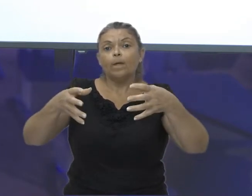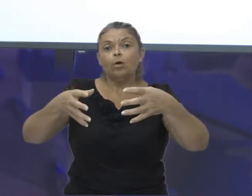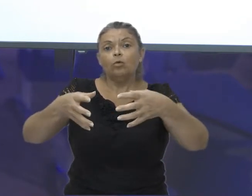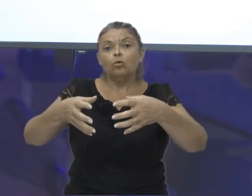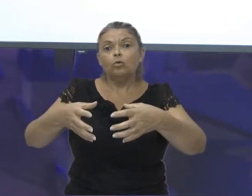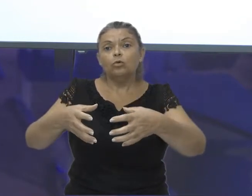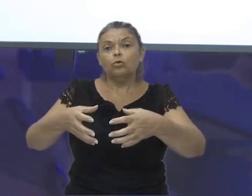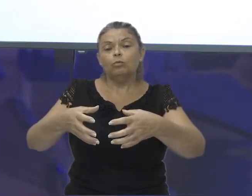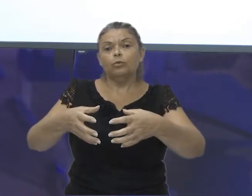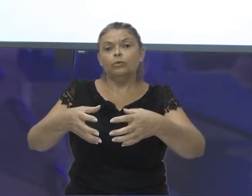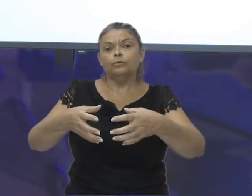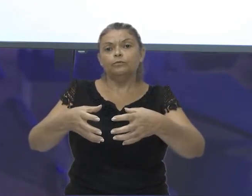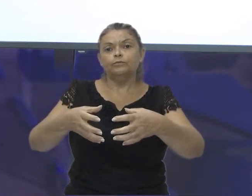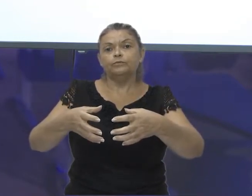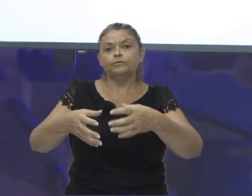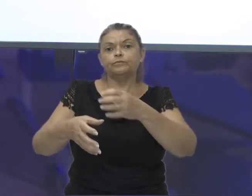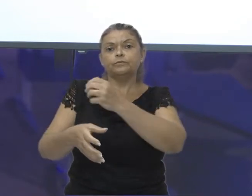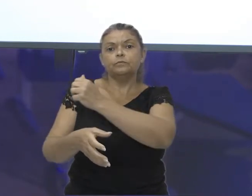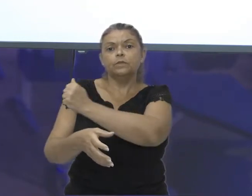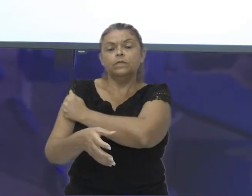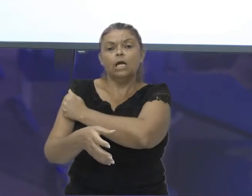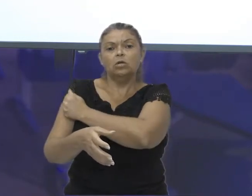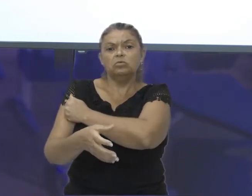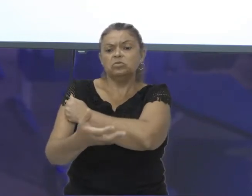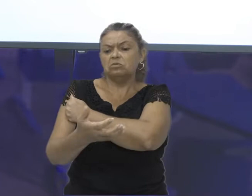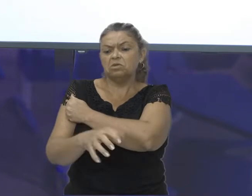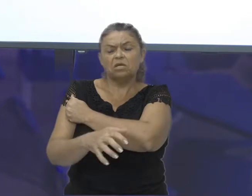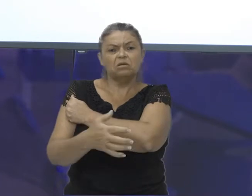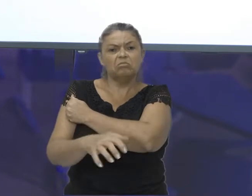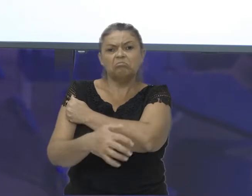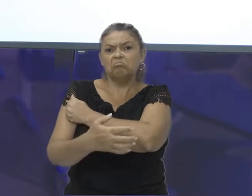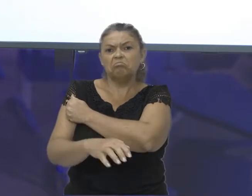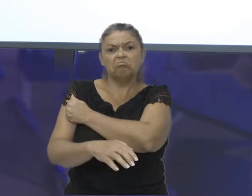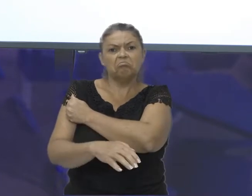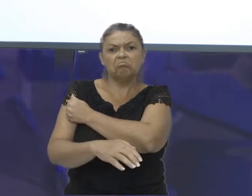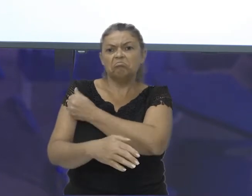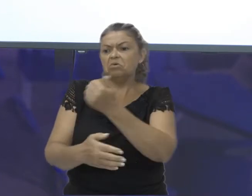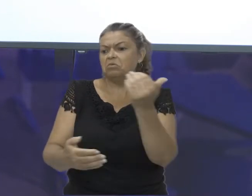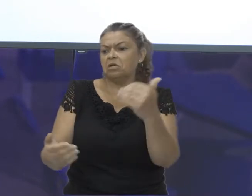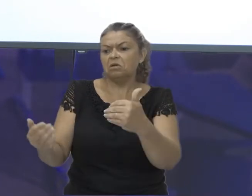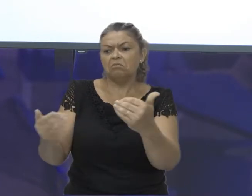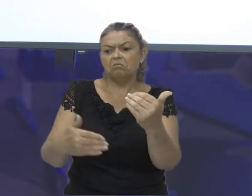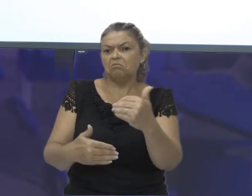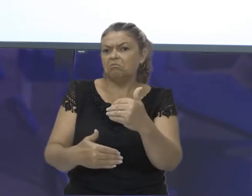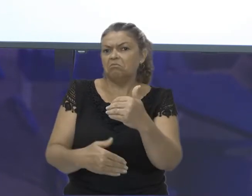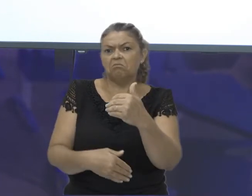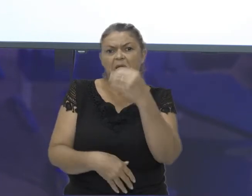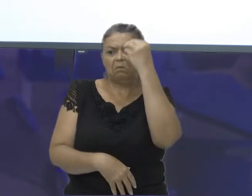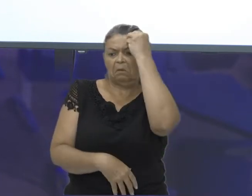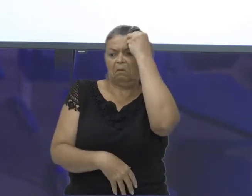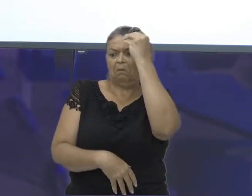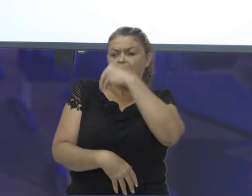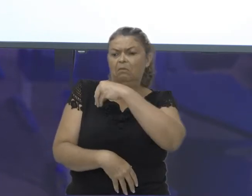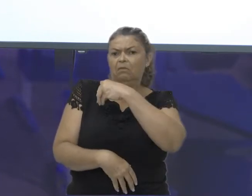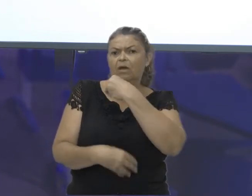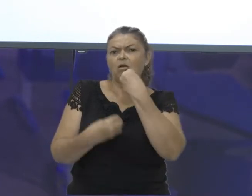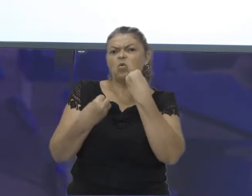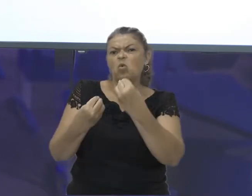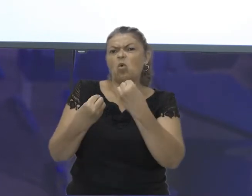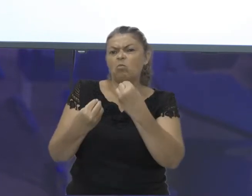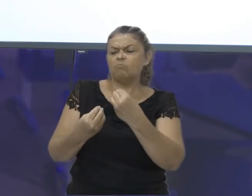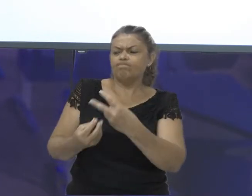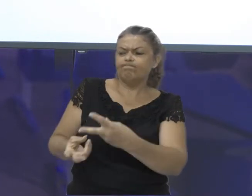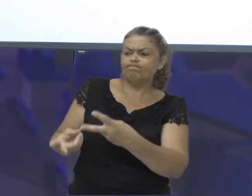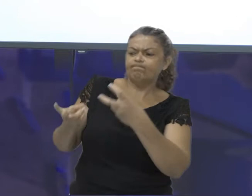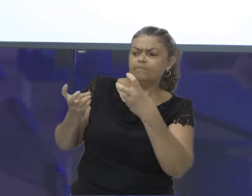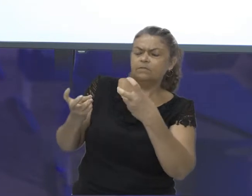daqueles alunos que não participam de nada. Como é que eles são vistos dentro desse território?